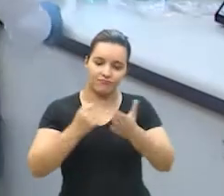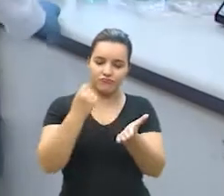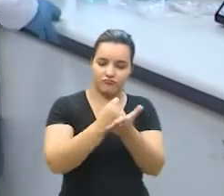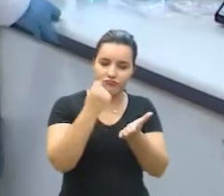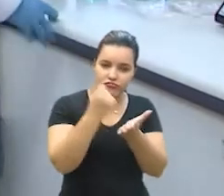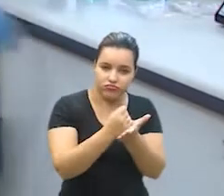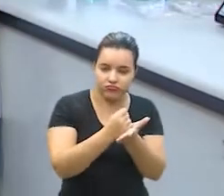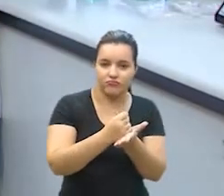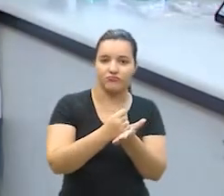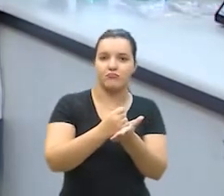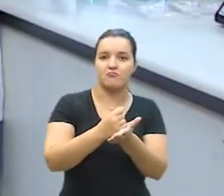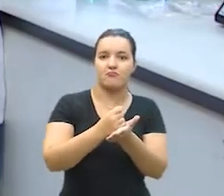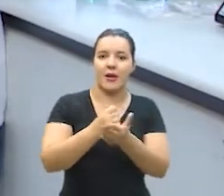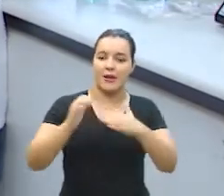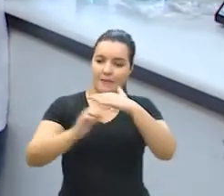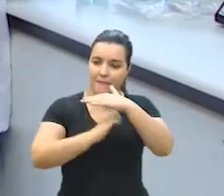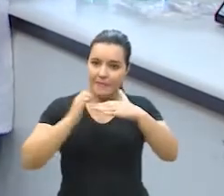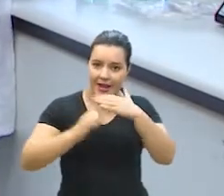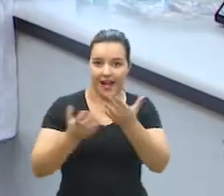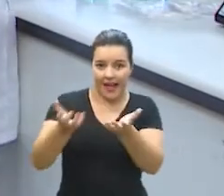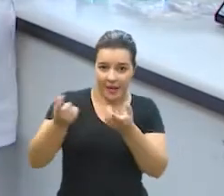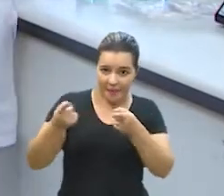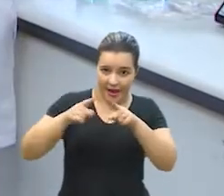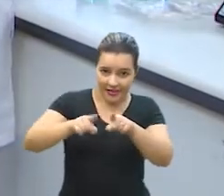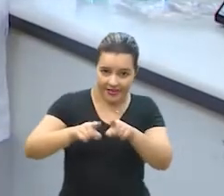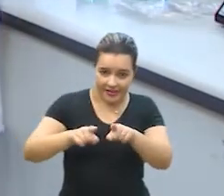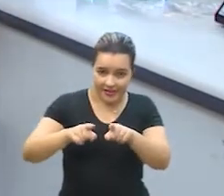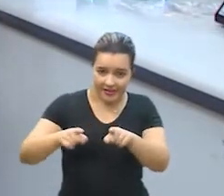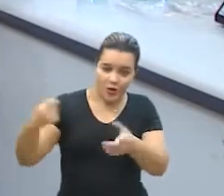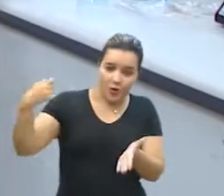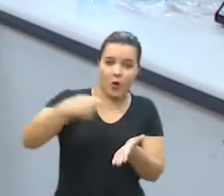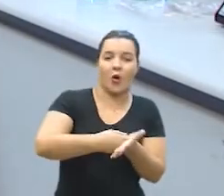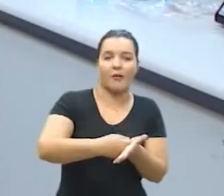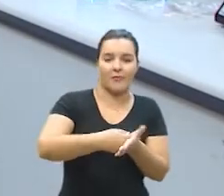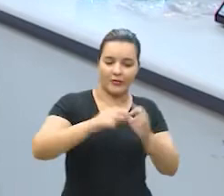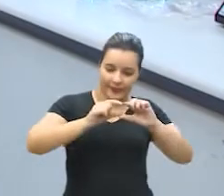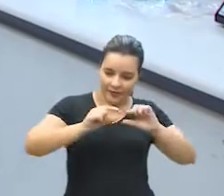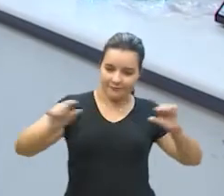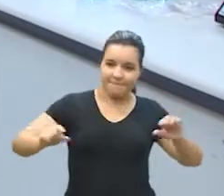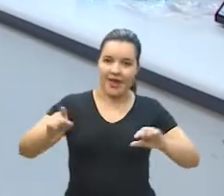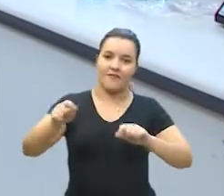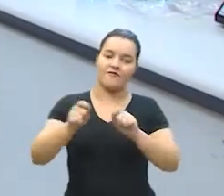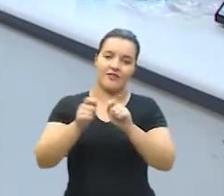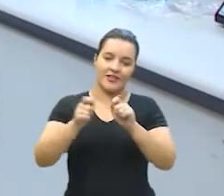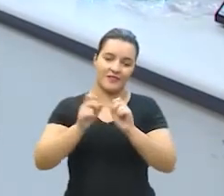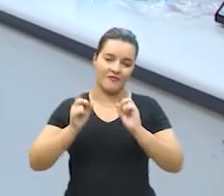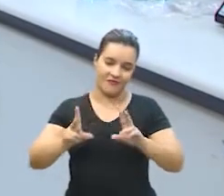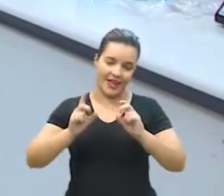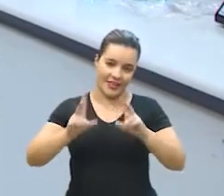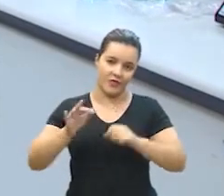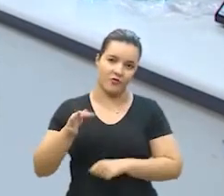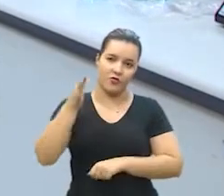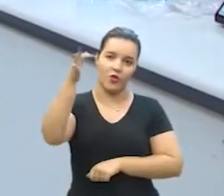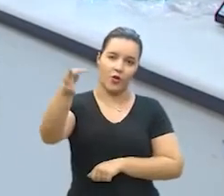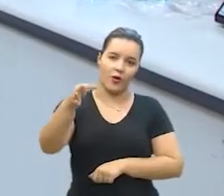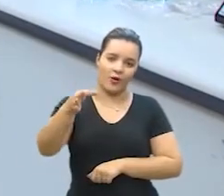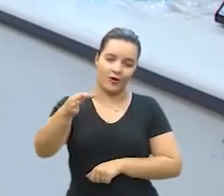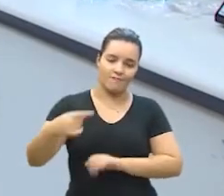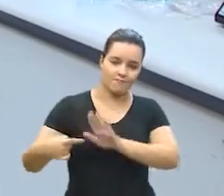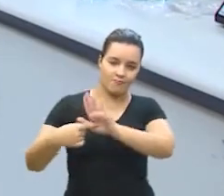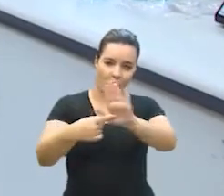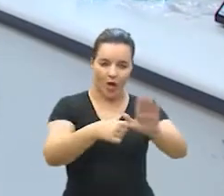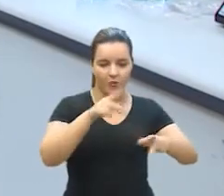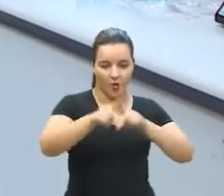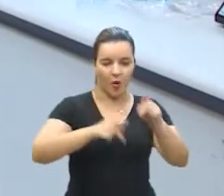maneira, ser licenciada ou cedida para algum parceiro que queira desenvolver um produto específico